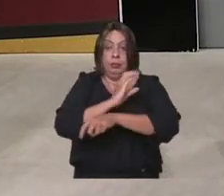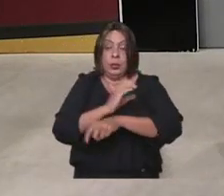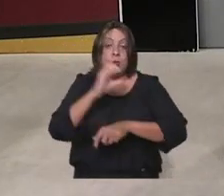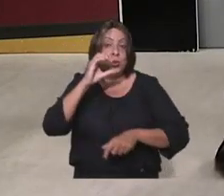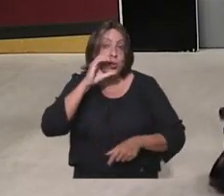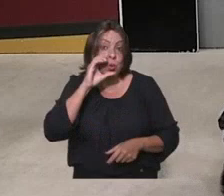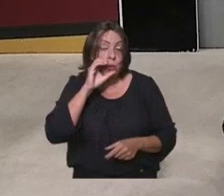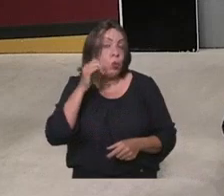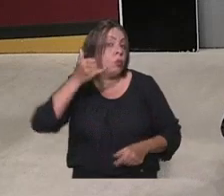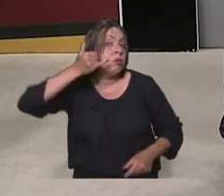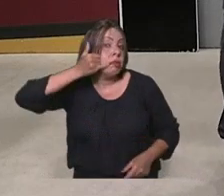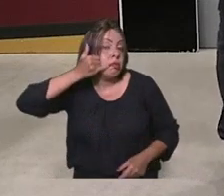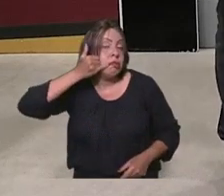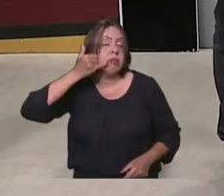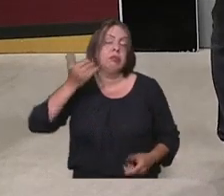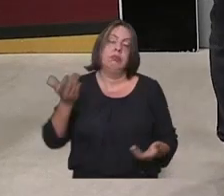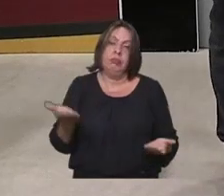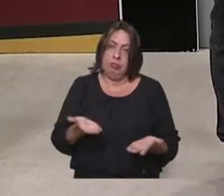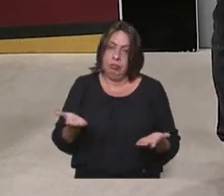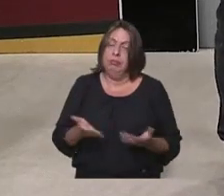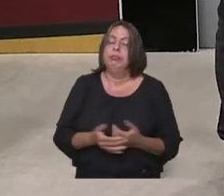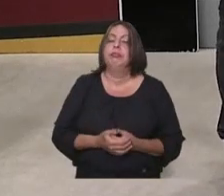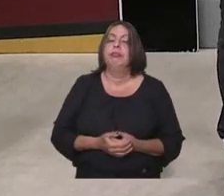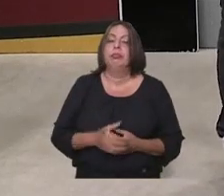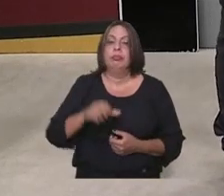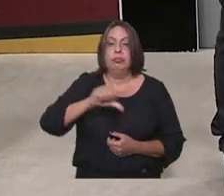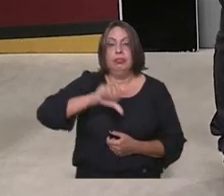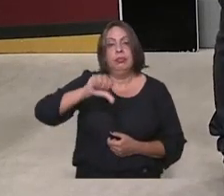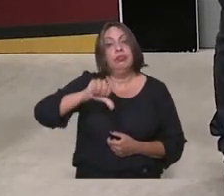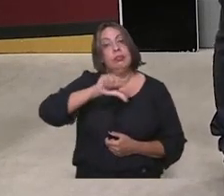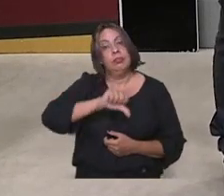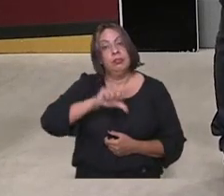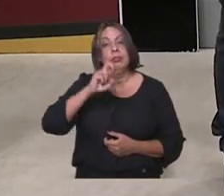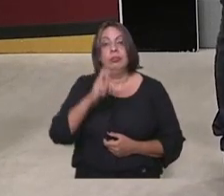Socorro, ligue para o Disque Entrega Caju Cap. O número é o